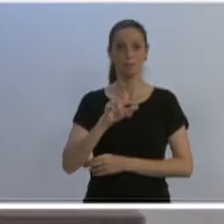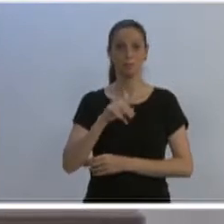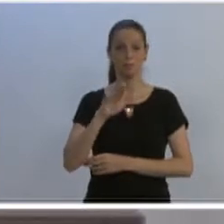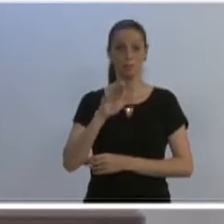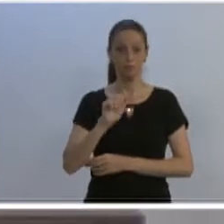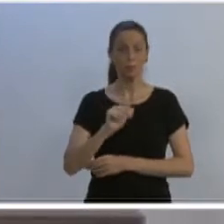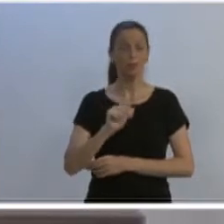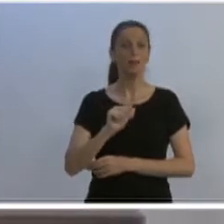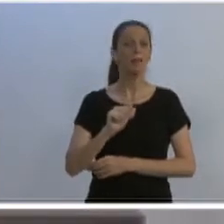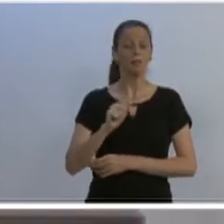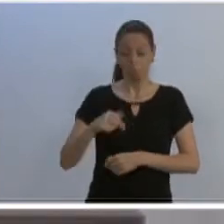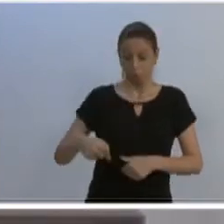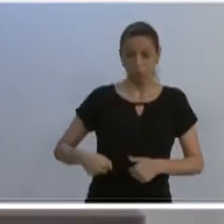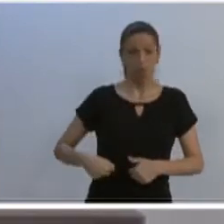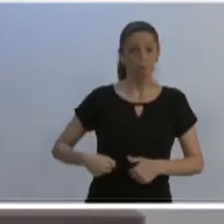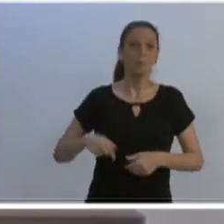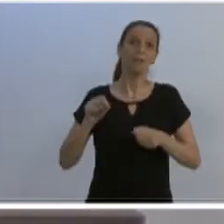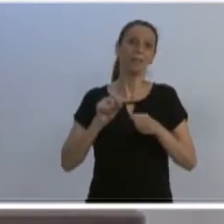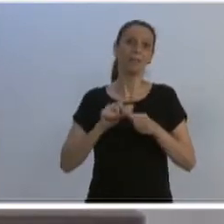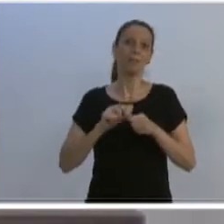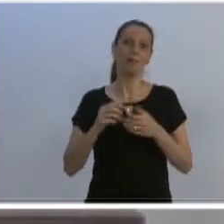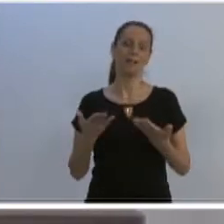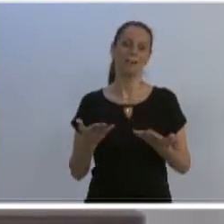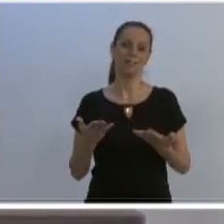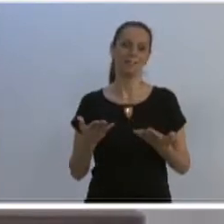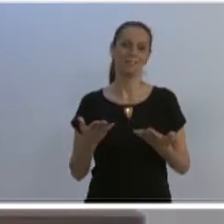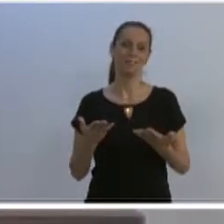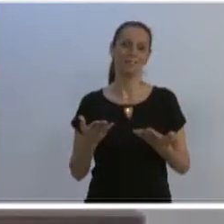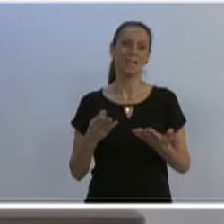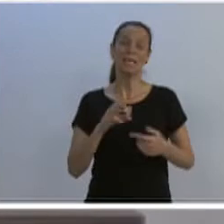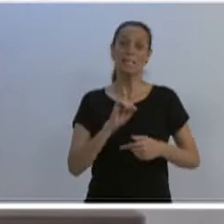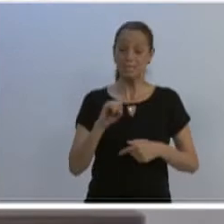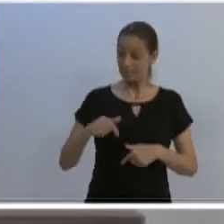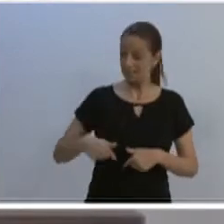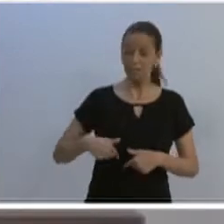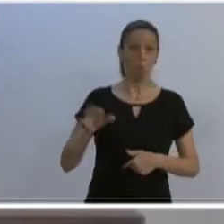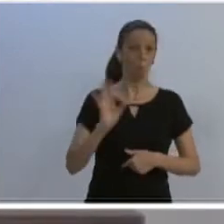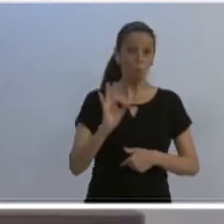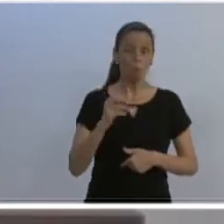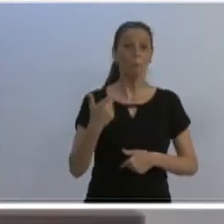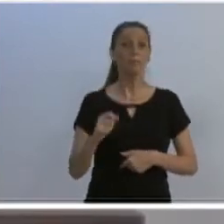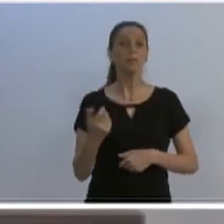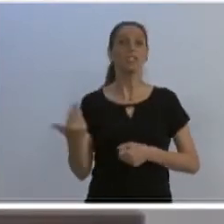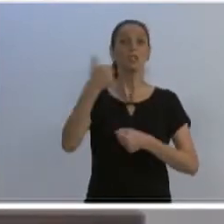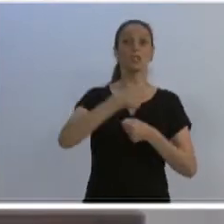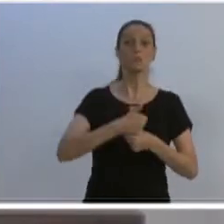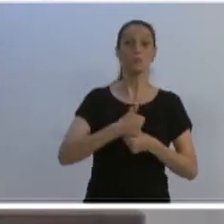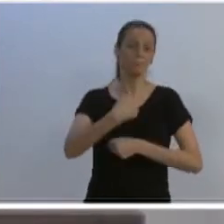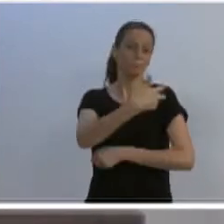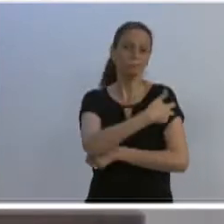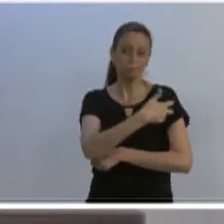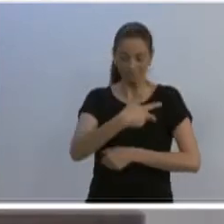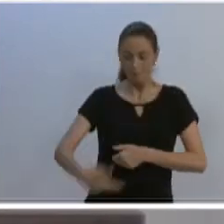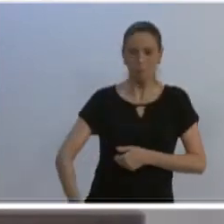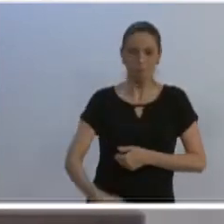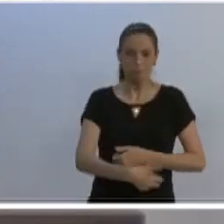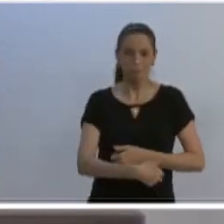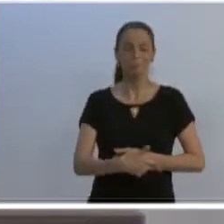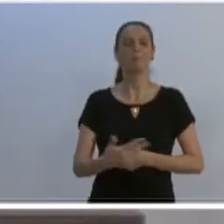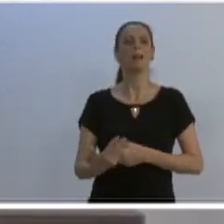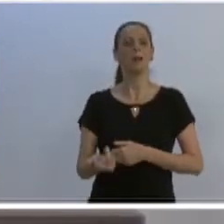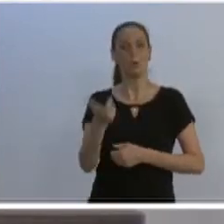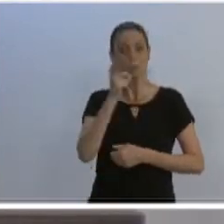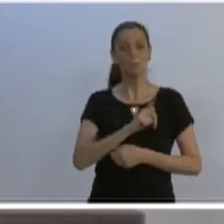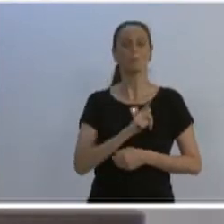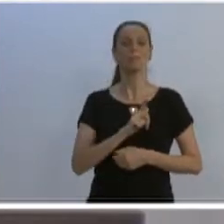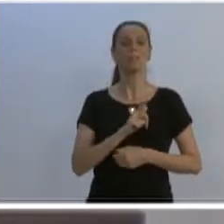próprio organismo. O pâncreas produz a insulina e é ela que é responsável por garantir que as nossas células possam